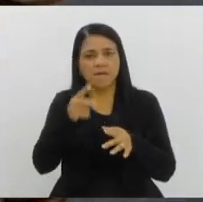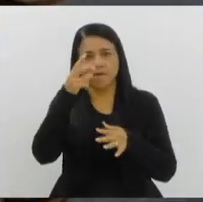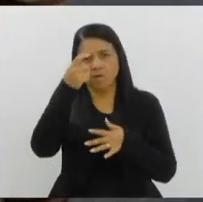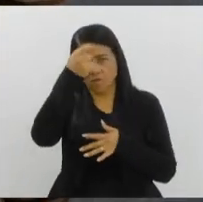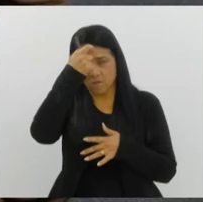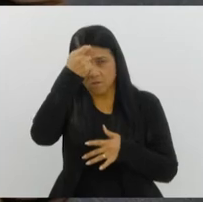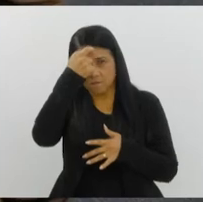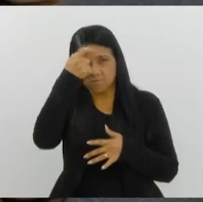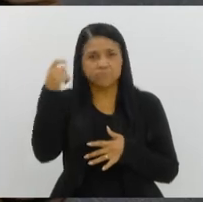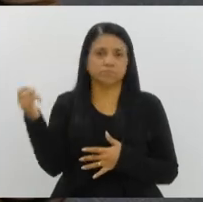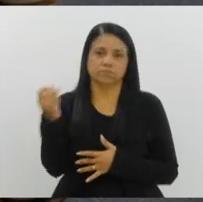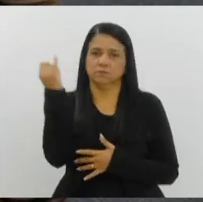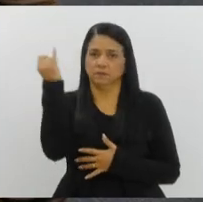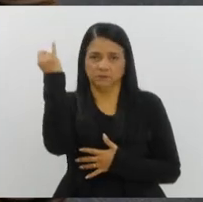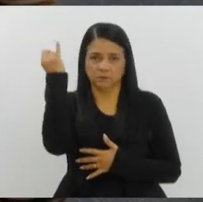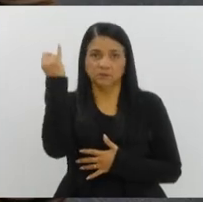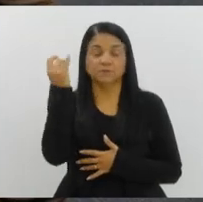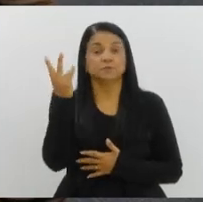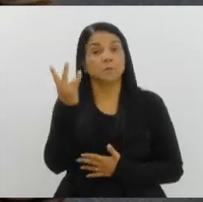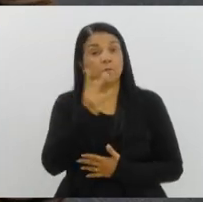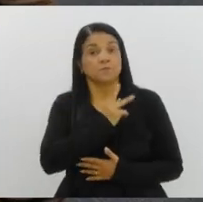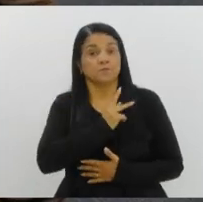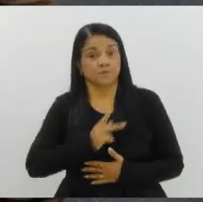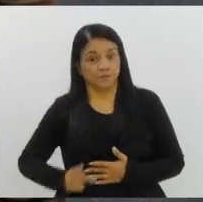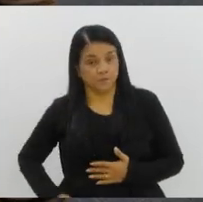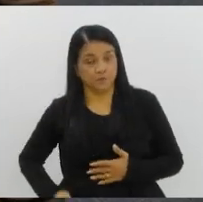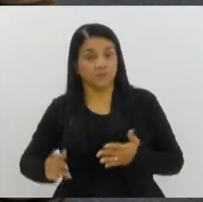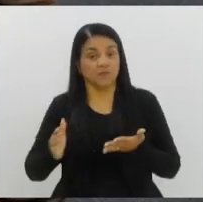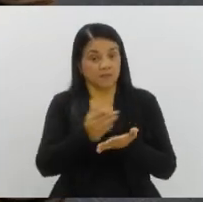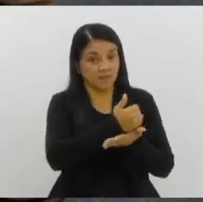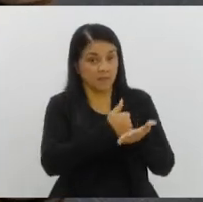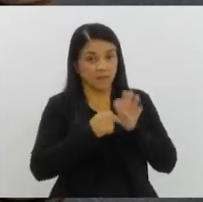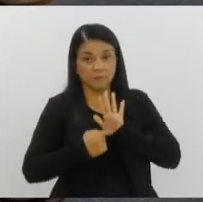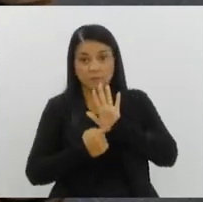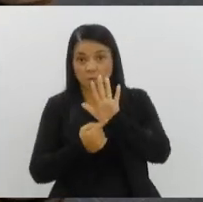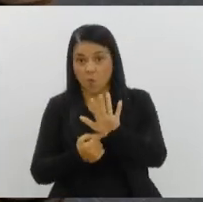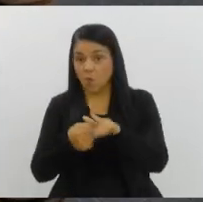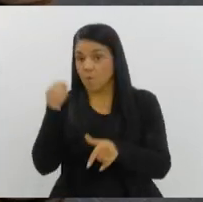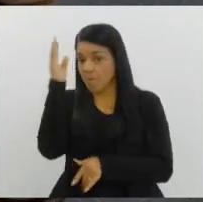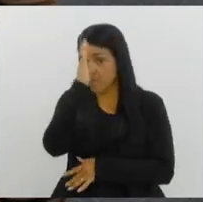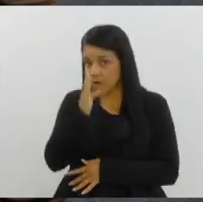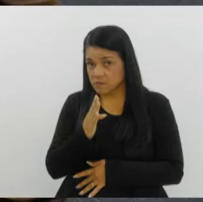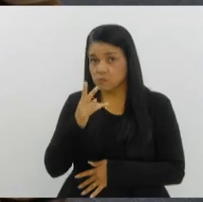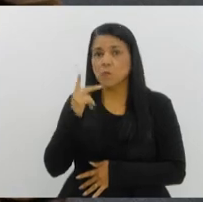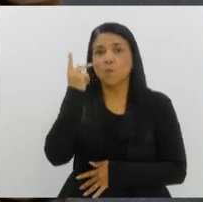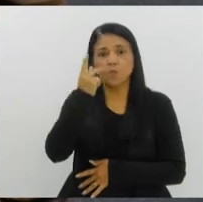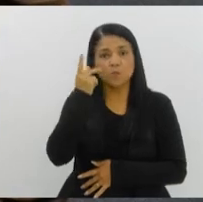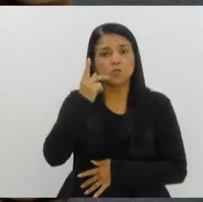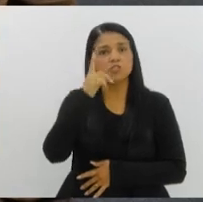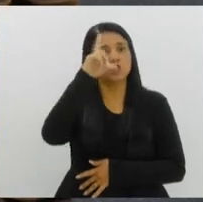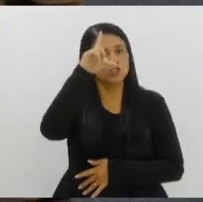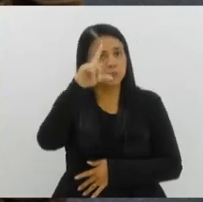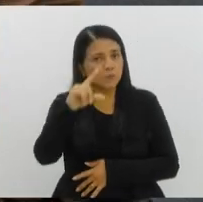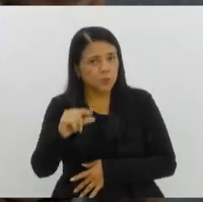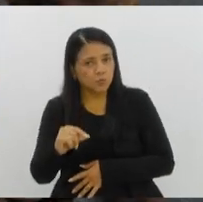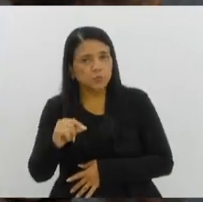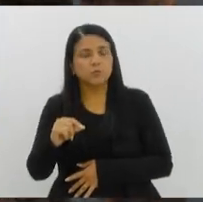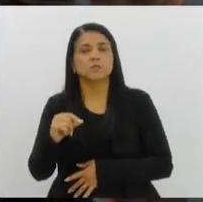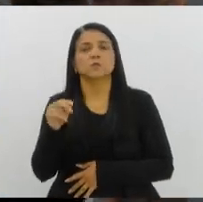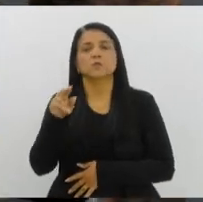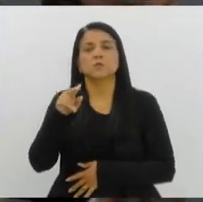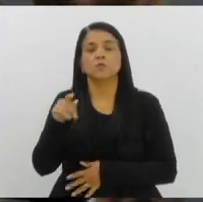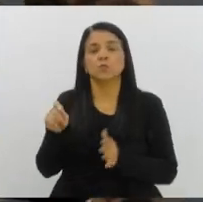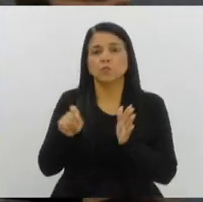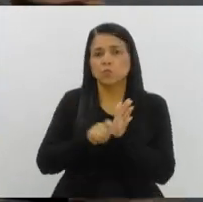até porque, senhora presidenta, dados apontam, né, que o Brasil tem políticas de redução, de restrição do uso do